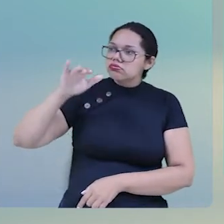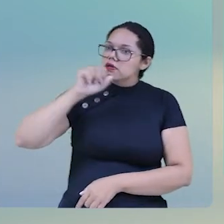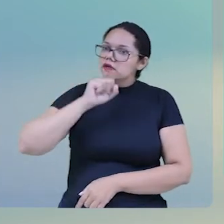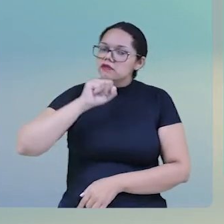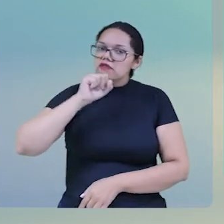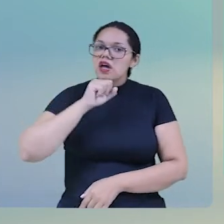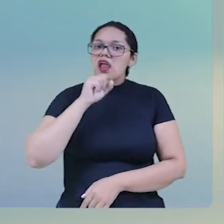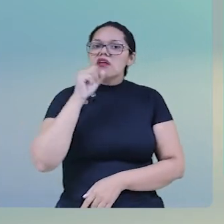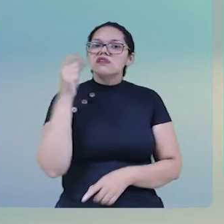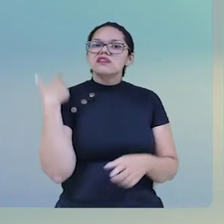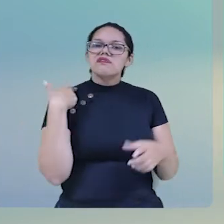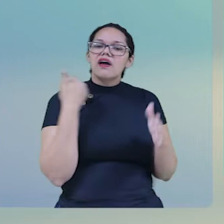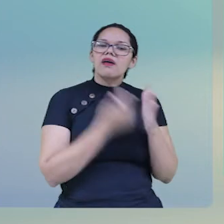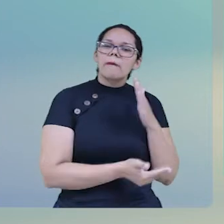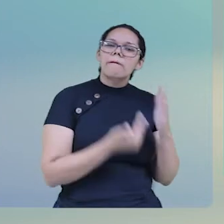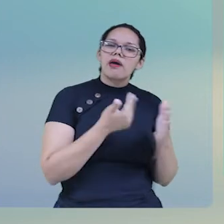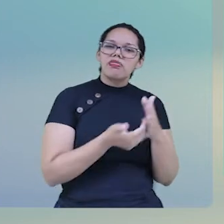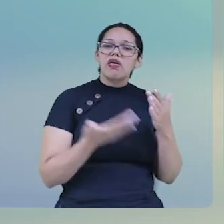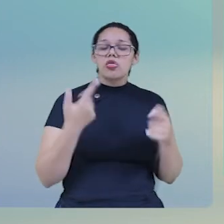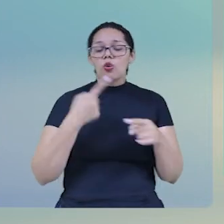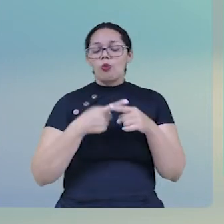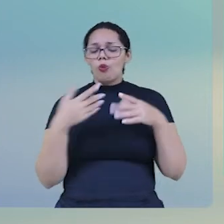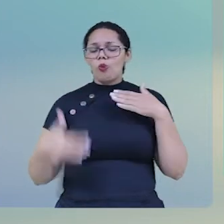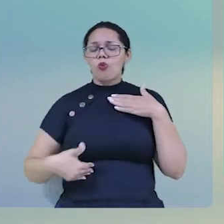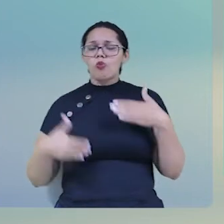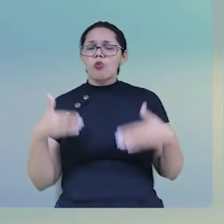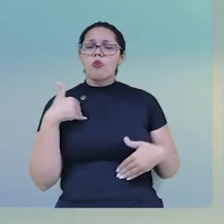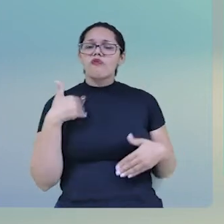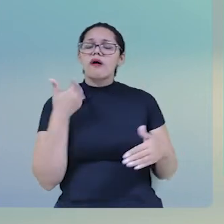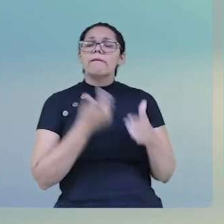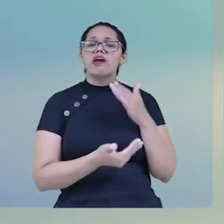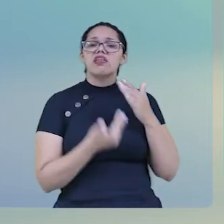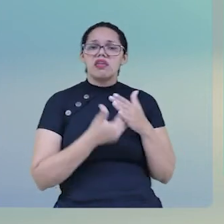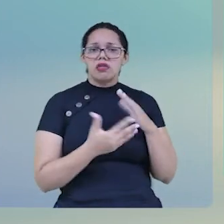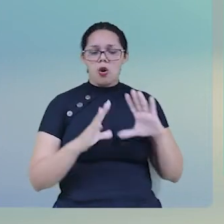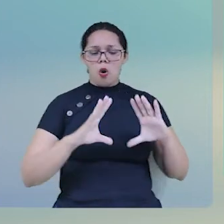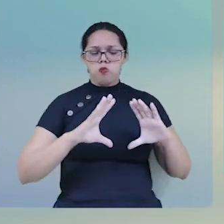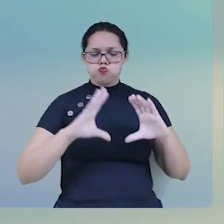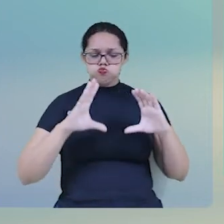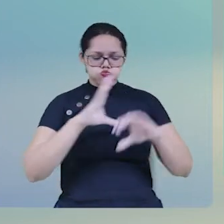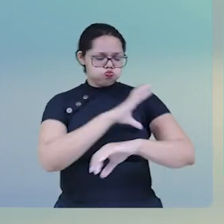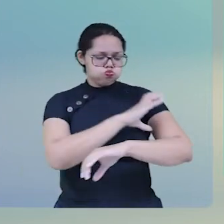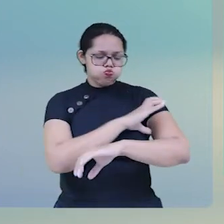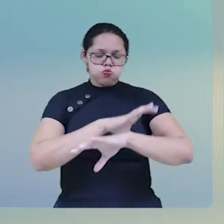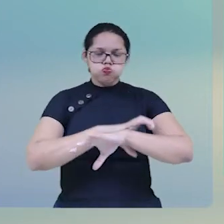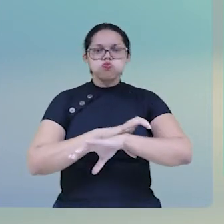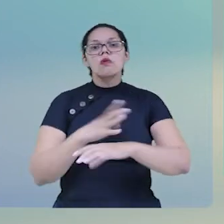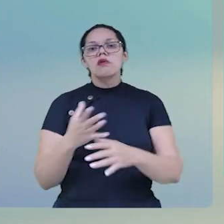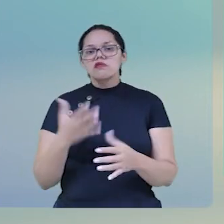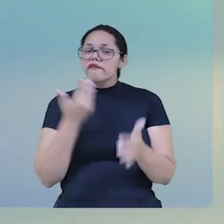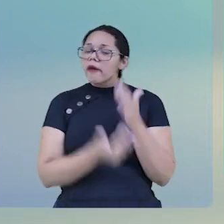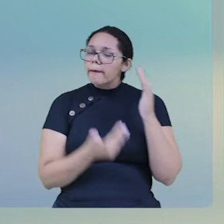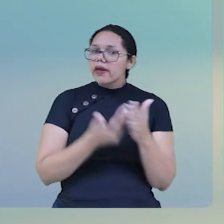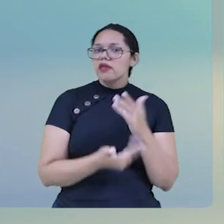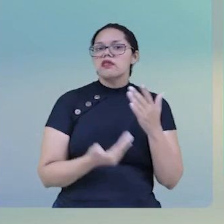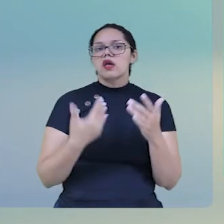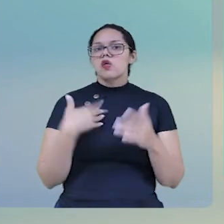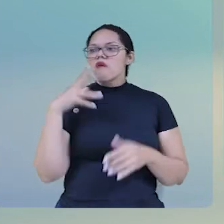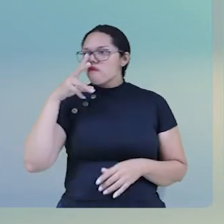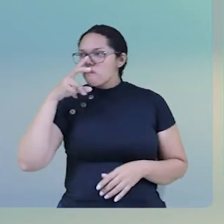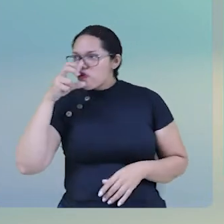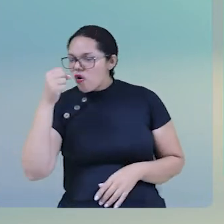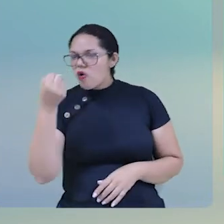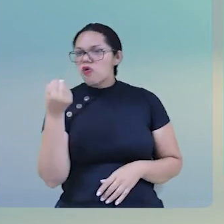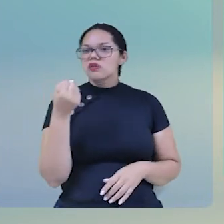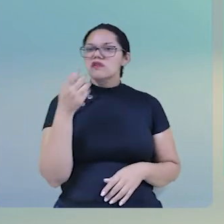automaticamente, geneticamente e biologicamente, o nosso corpo ele vai perdendo massa muscular. Nós vamos perdendo força, nós vamos perdendo